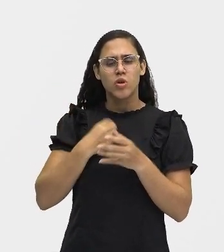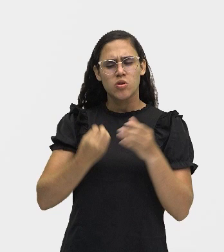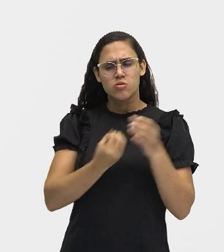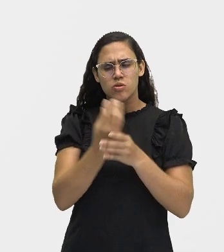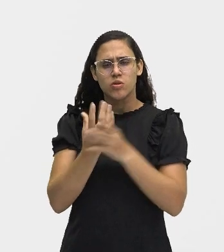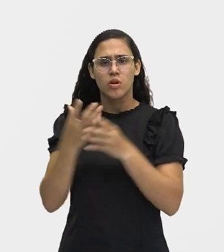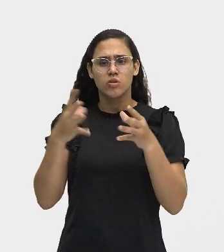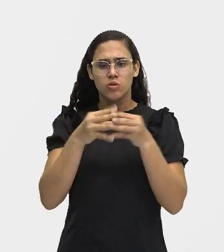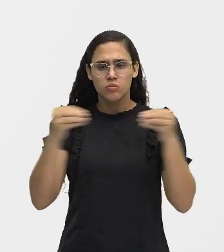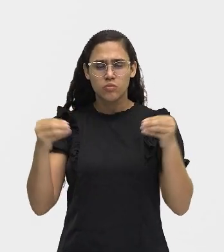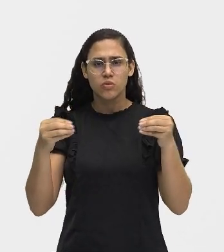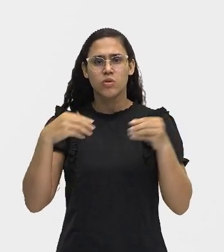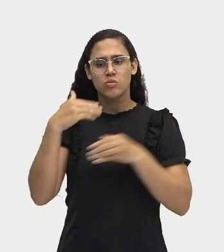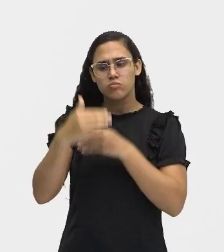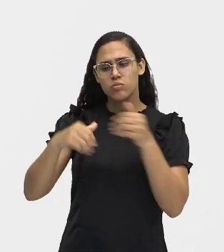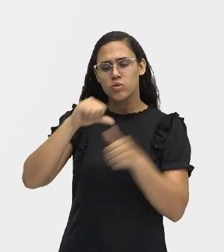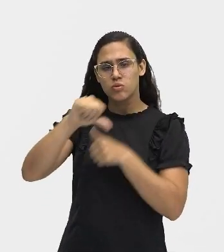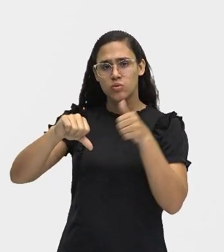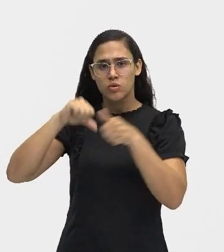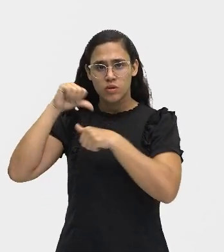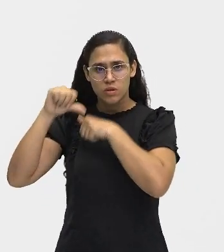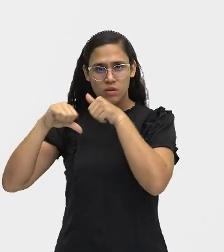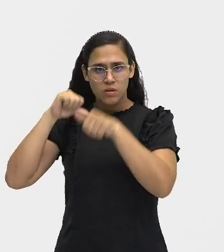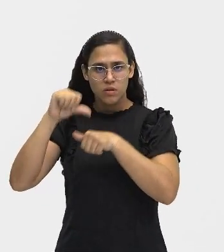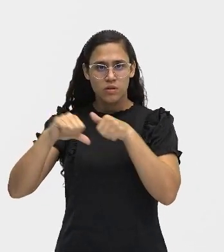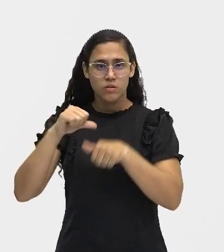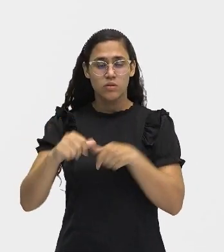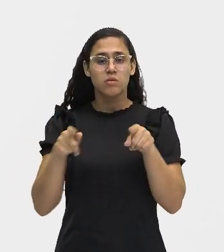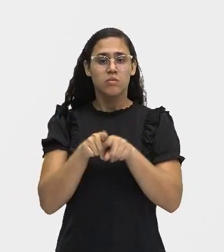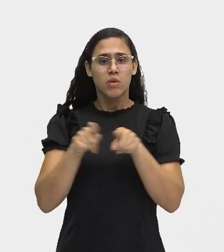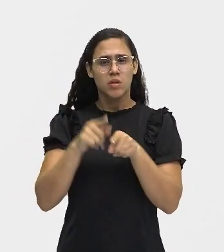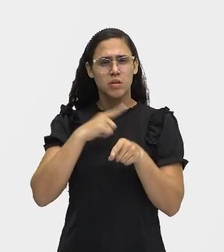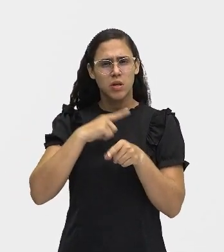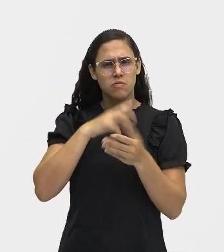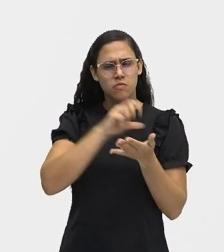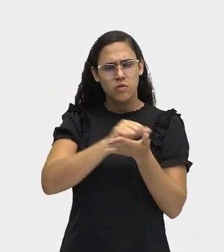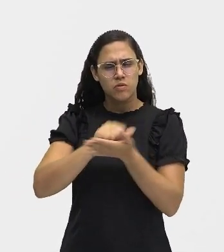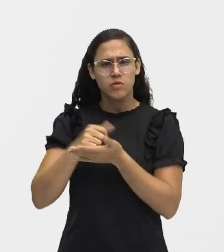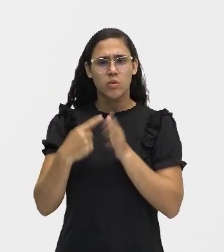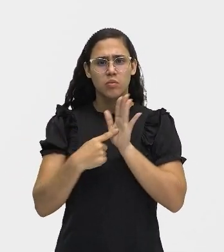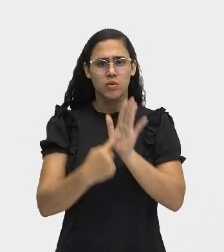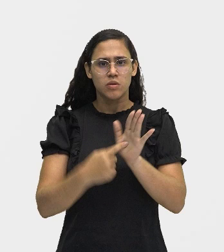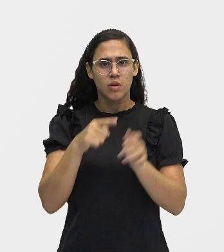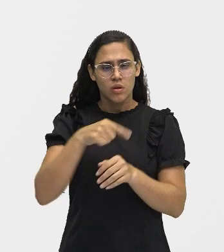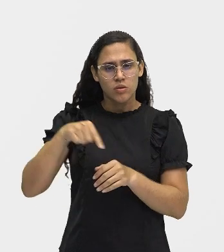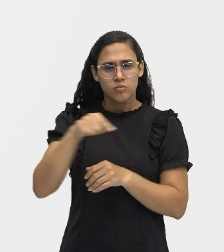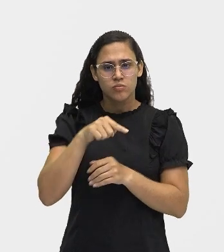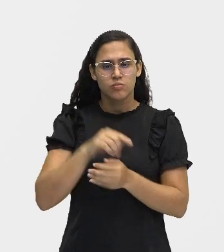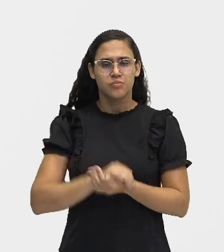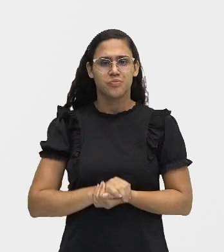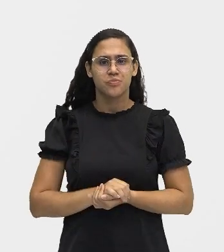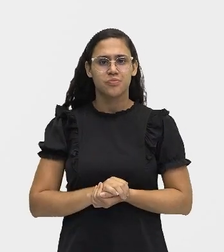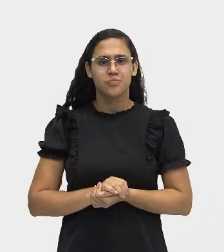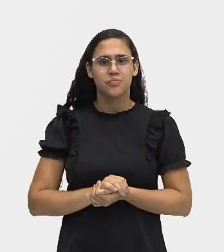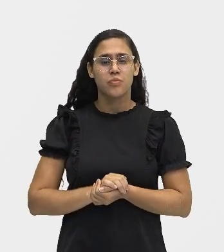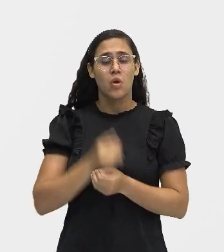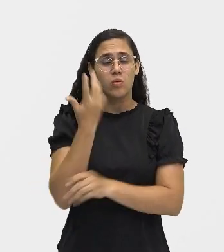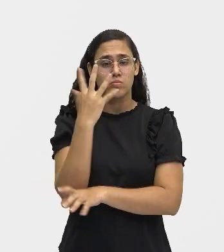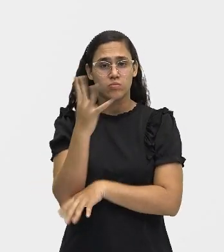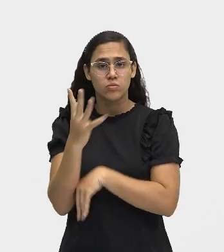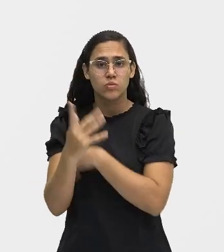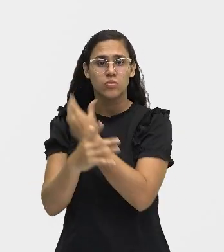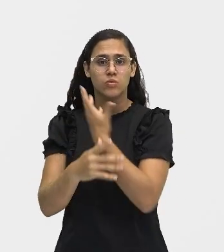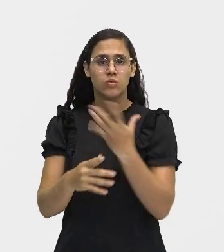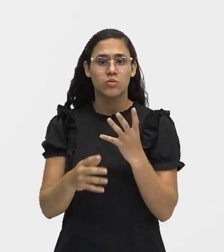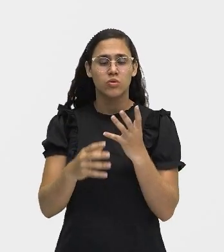e mudado ao longo do tempo, né? Então, a gente tem várias evidências que são apresentadas aí, né, na natureza, né?